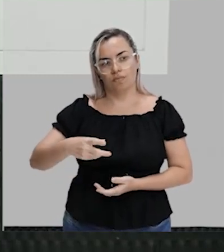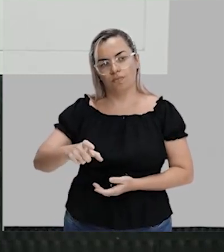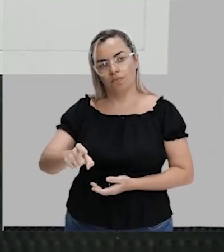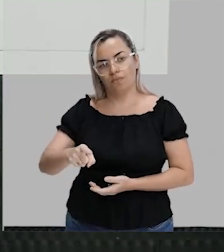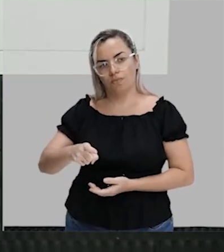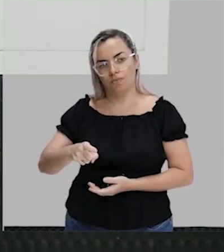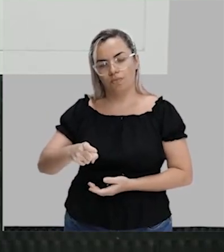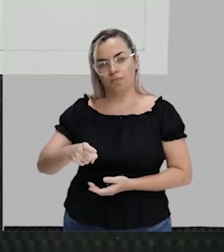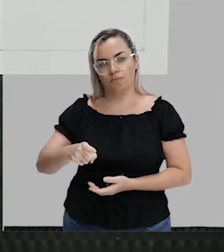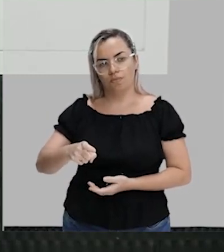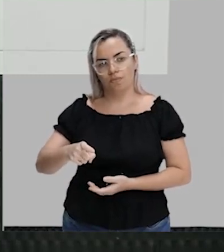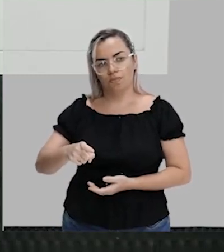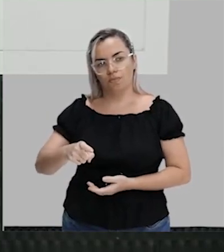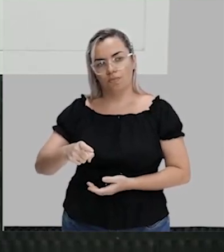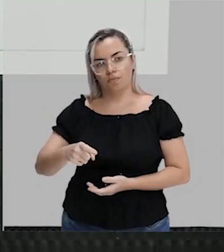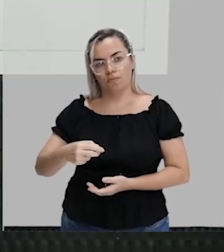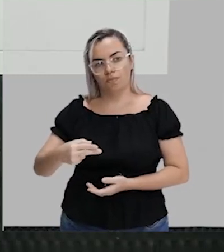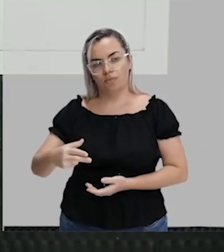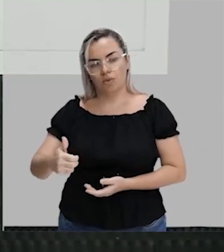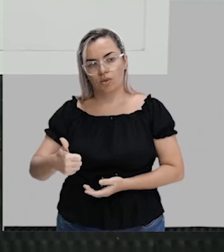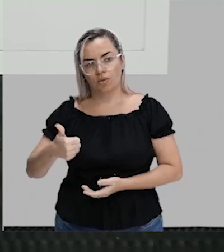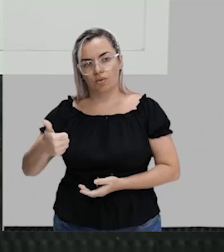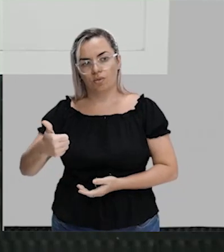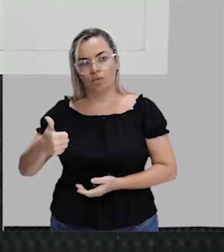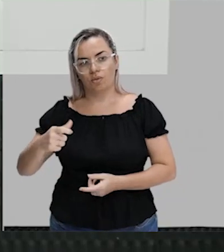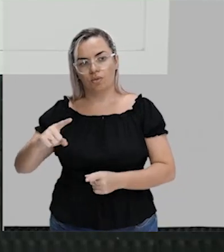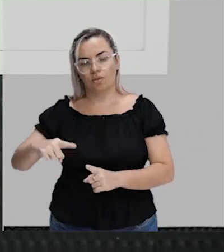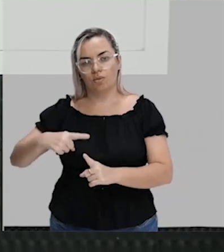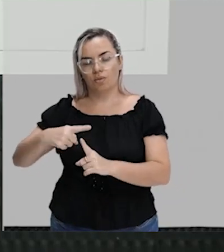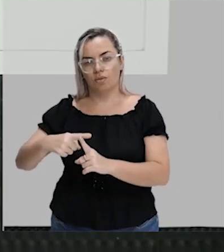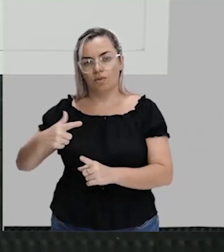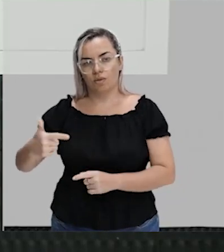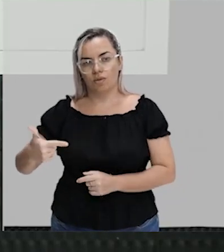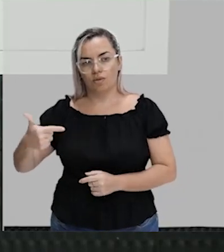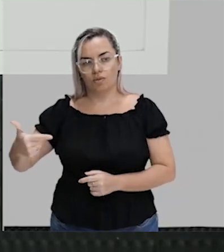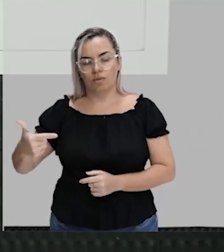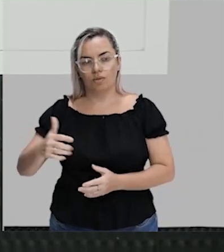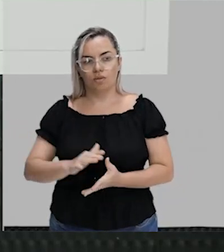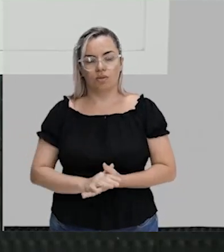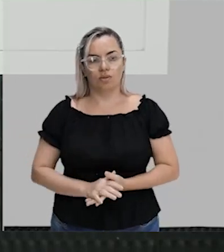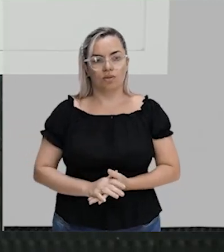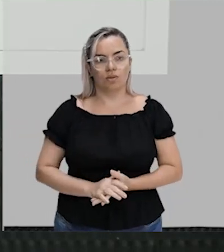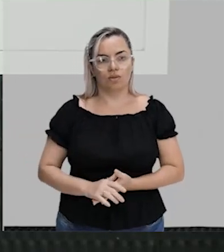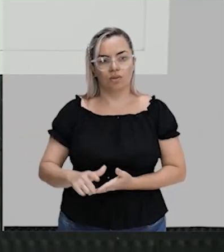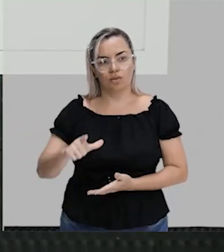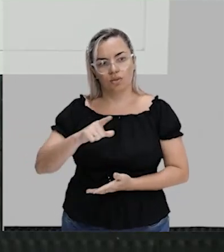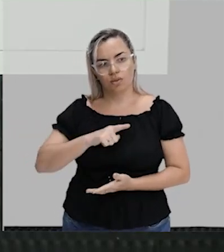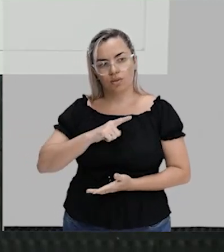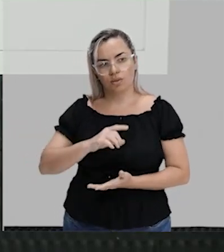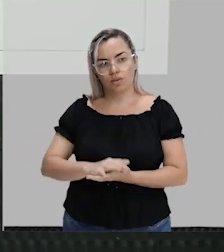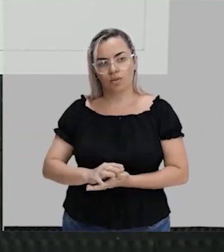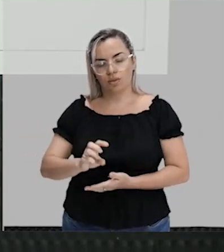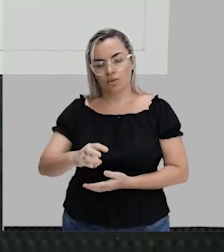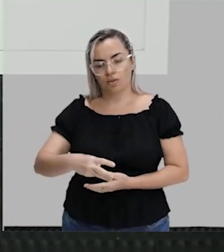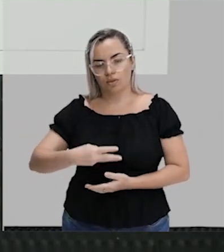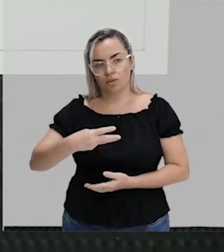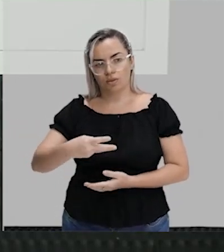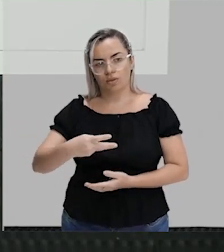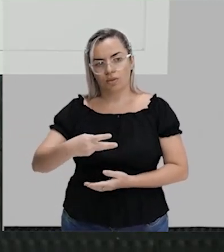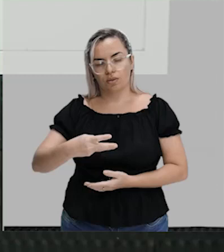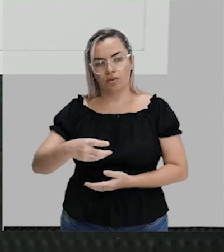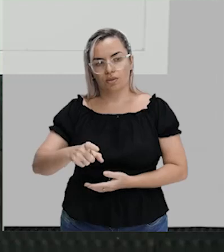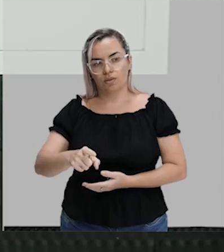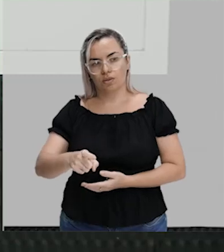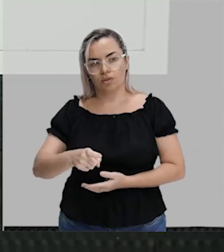vai ser igual a 1 + 2 né Aí nós temos três x igual